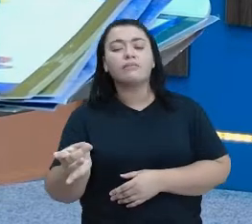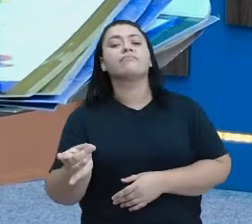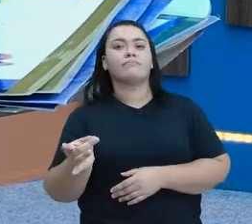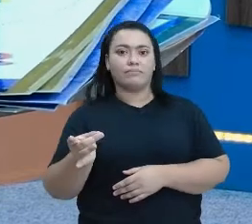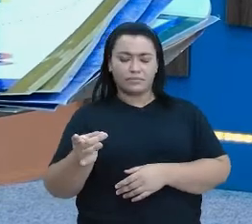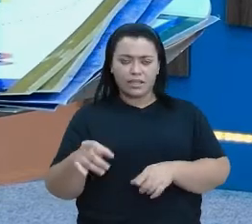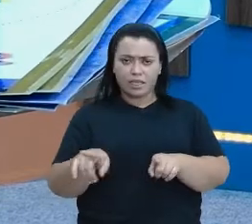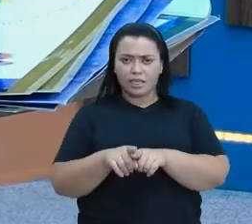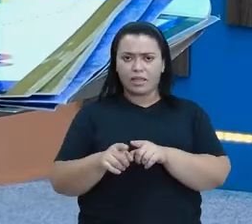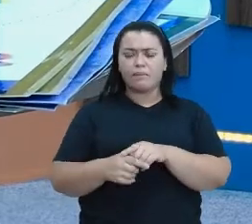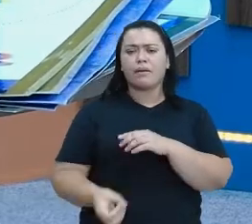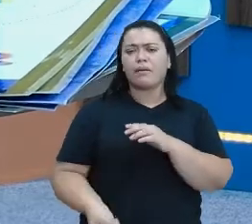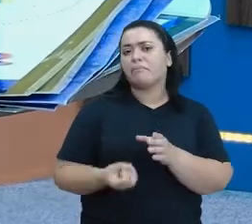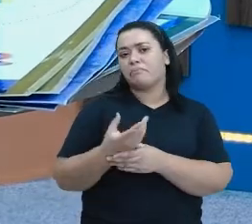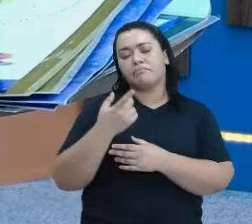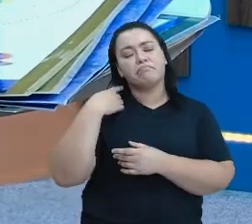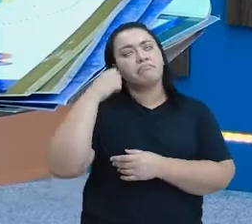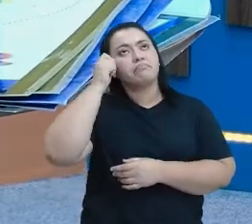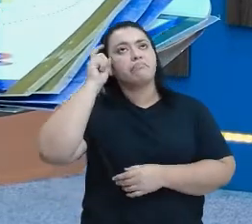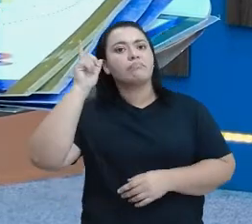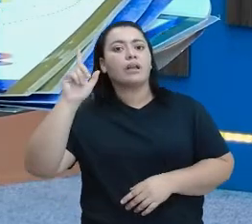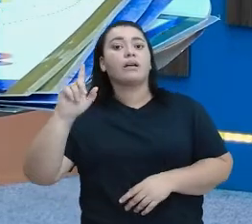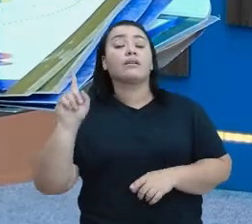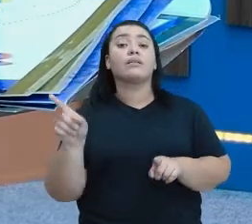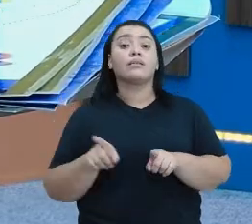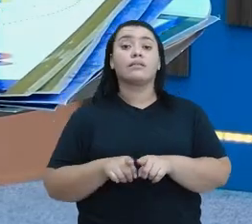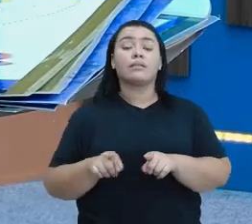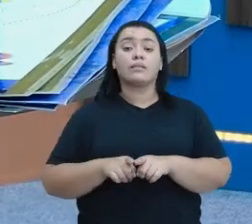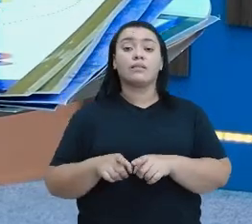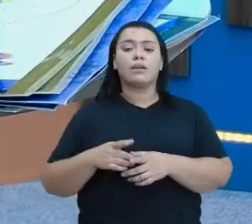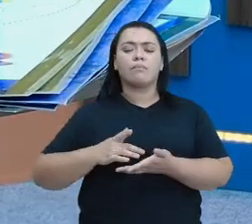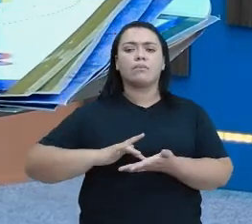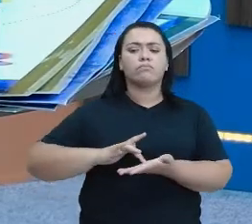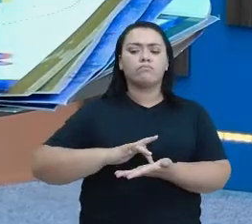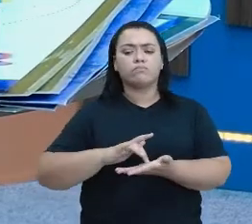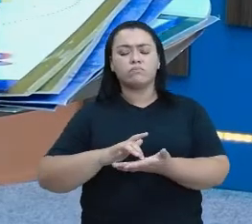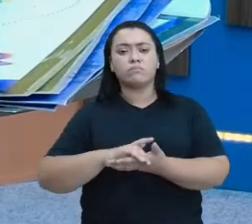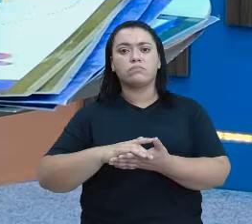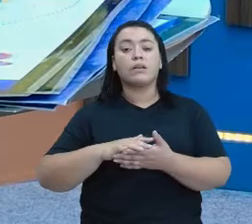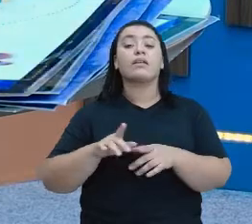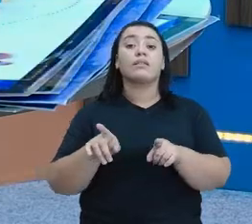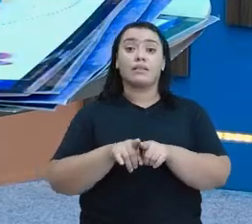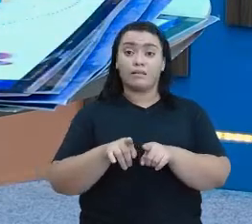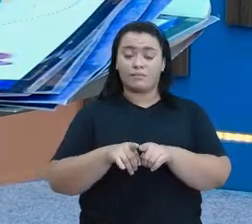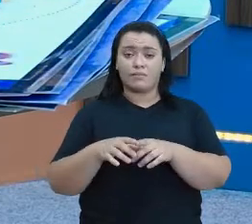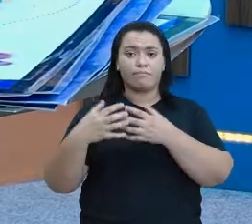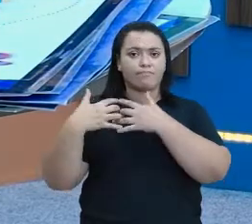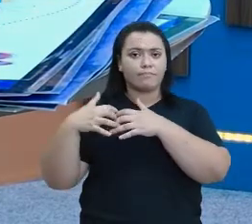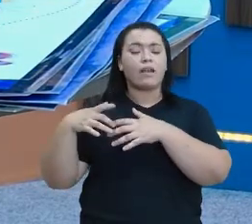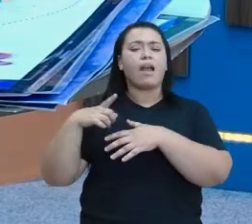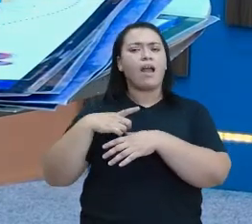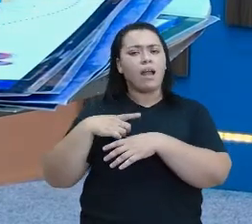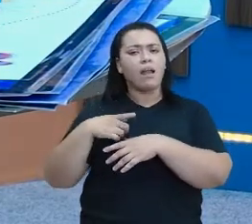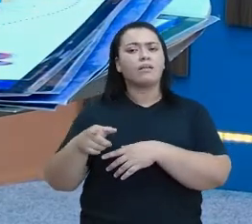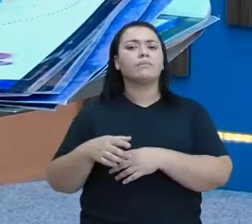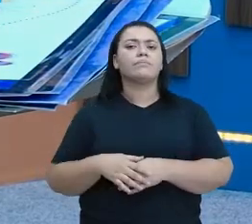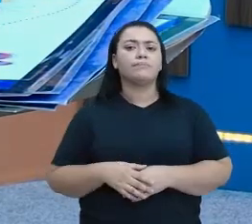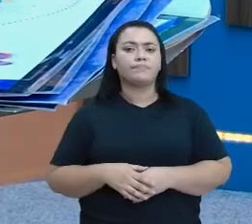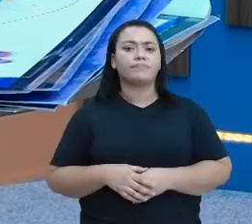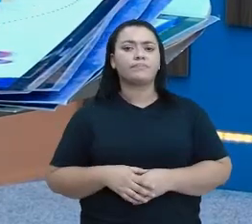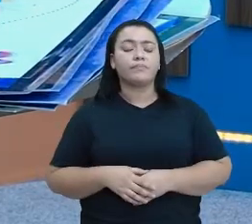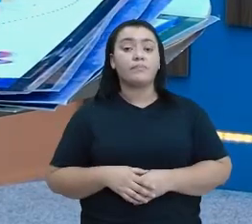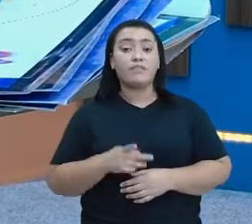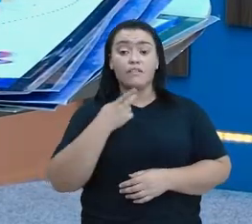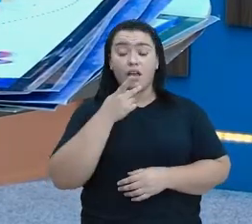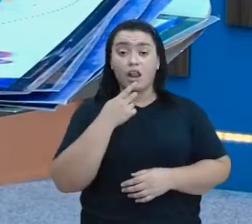foco, a criatividade, a coordenação motora. Então, o Lego é um material